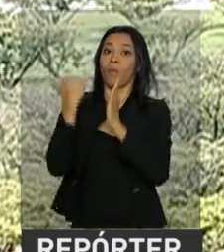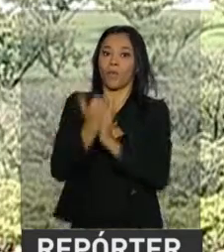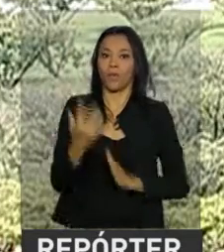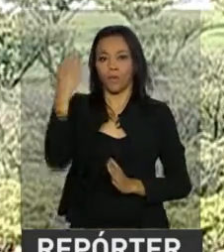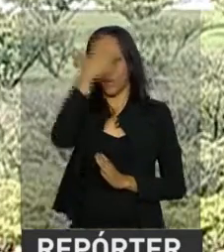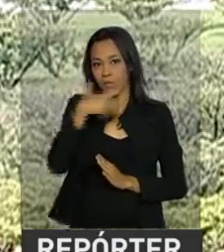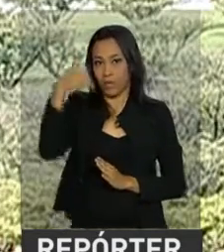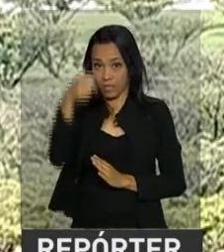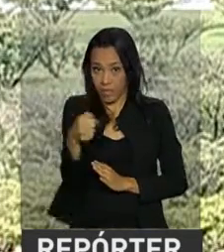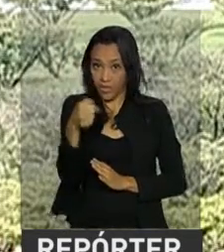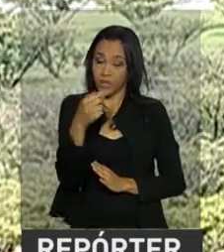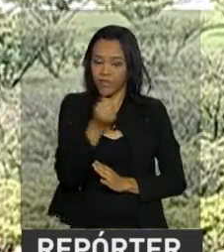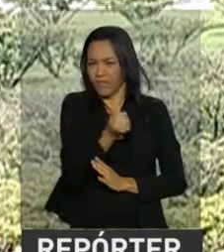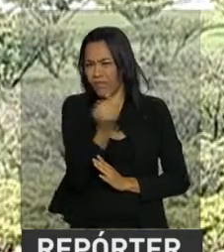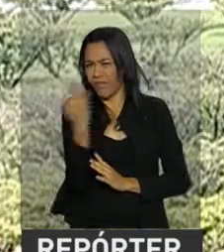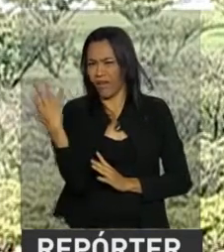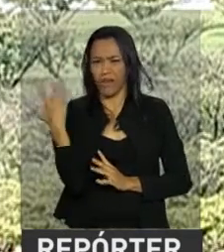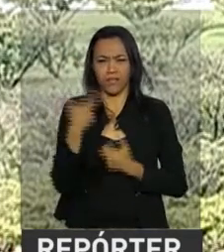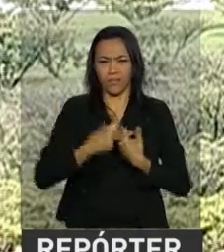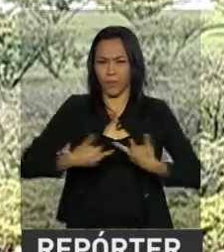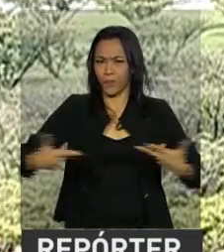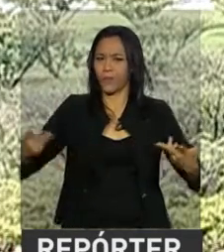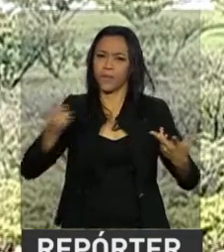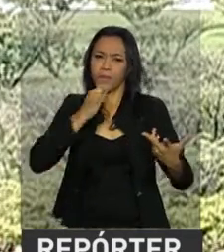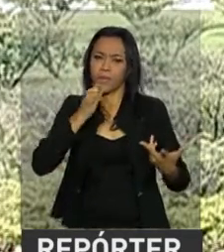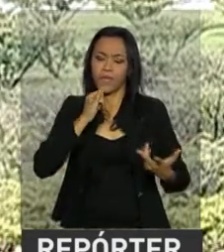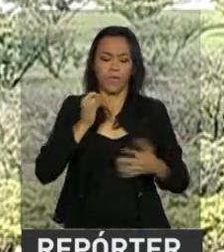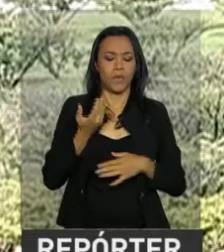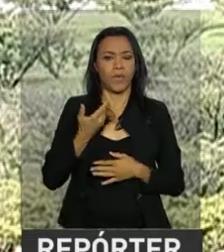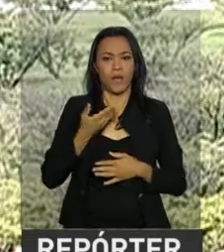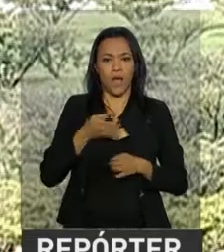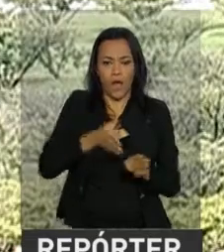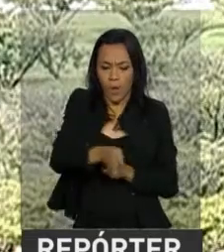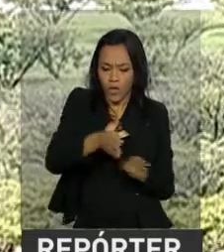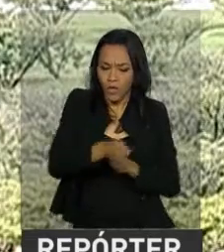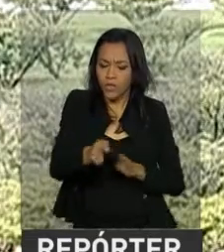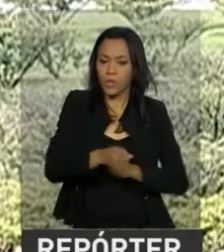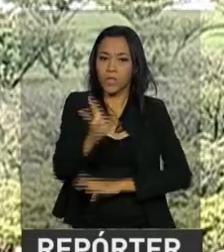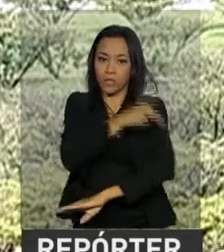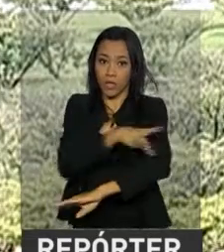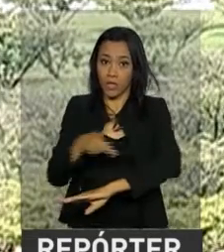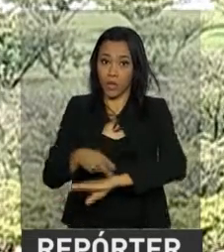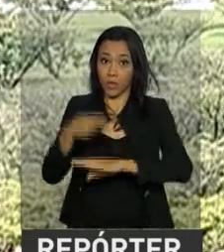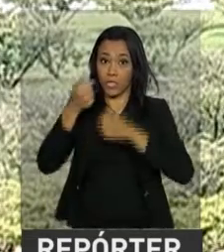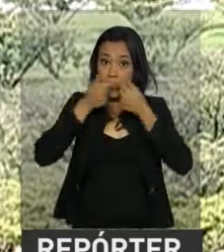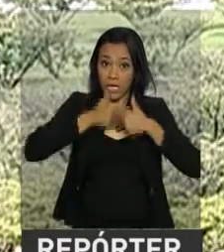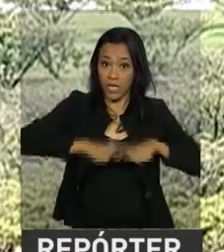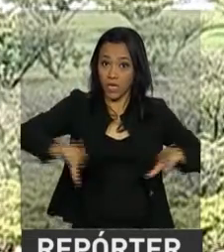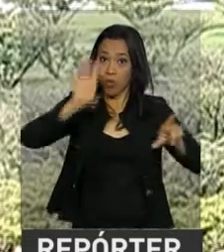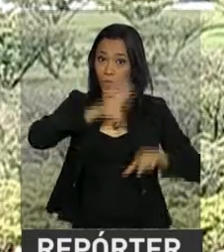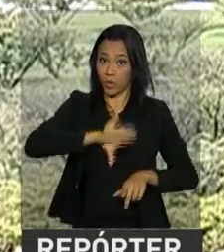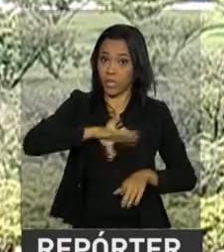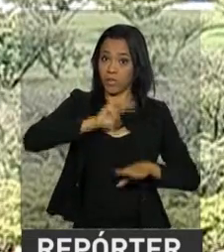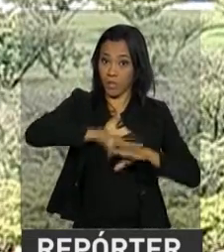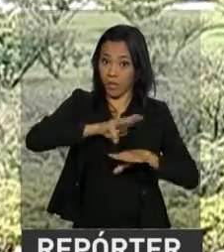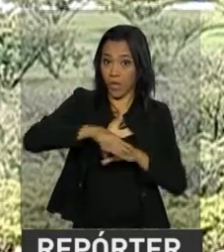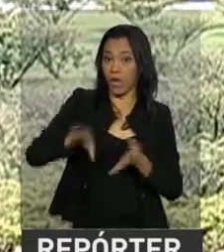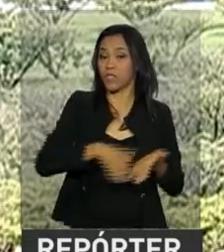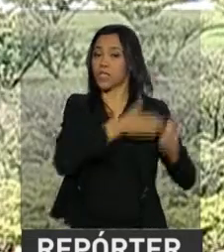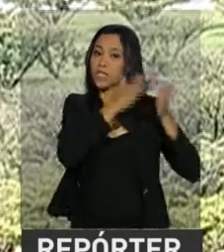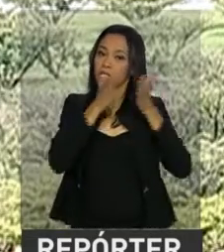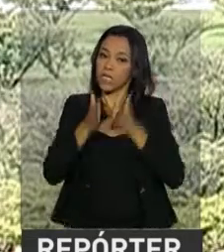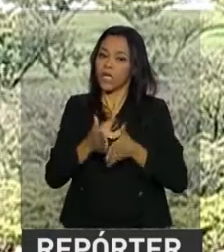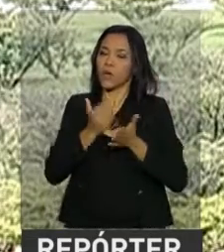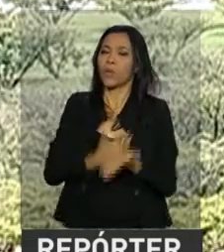várias atividades, como por exemplo, ações de acompanhamento pedagógico em língua portuguesa e matemática,